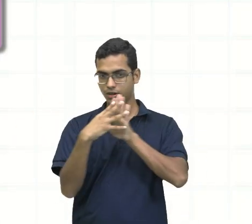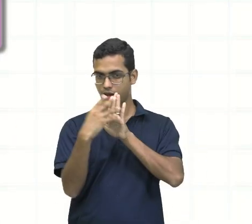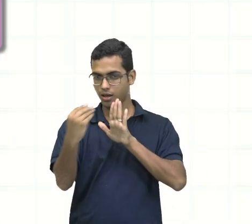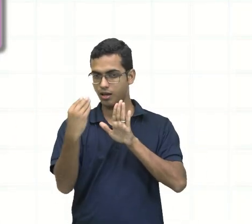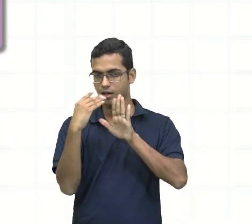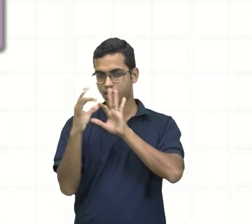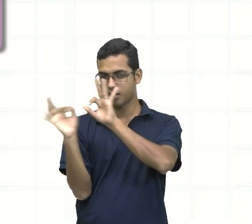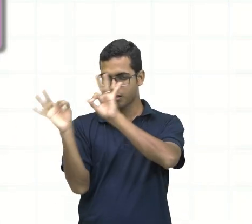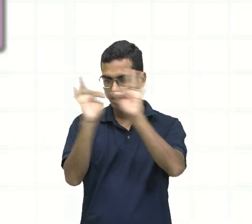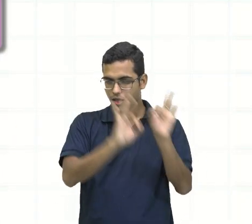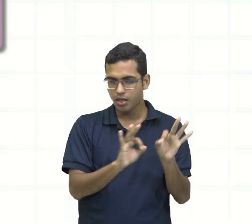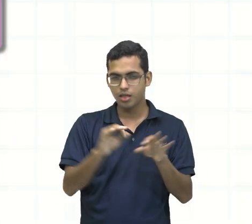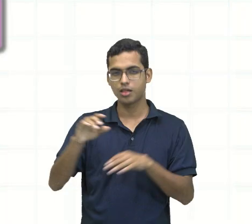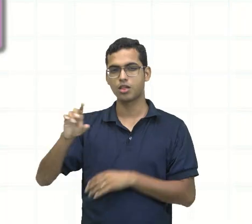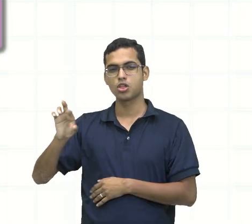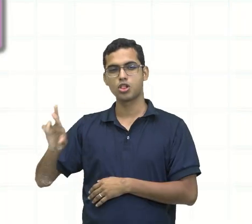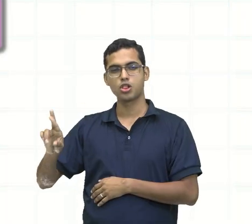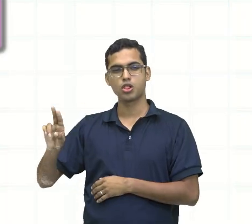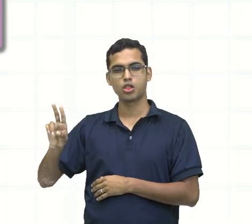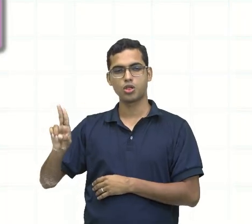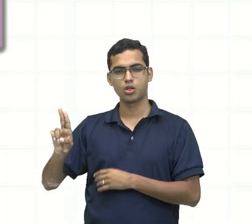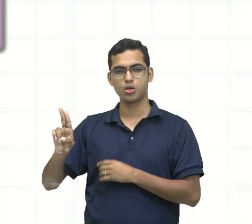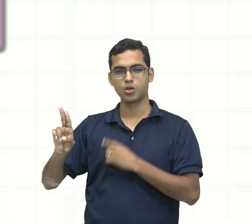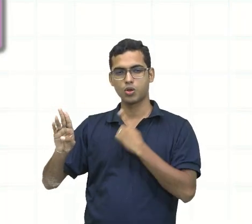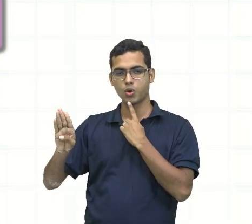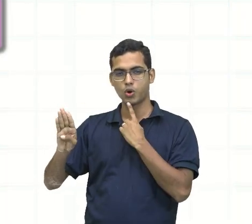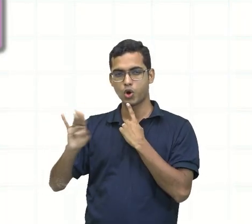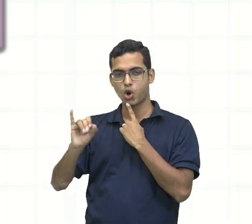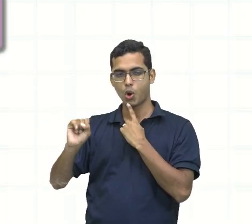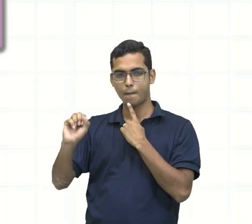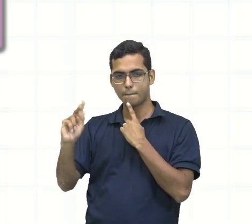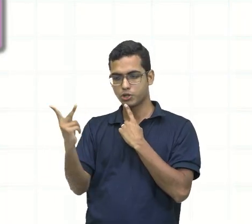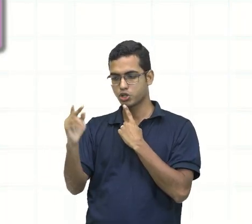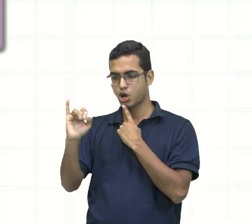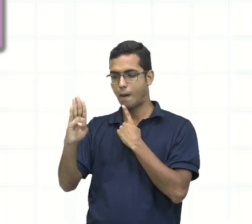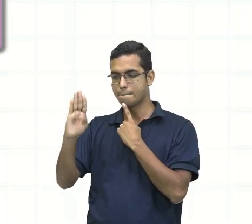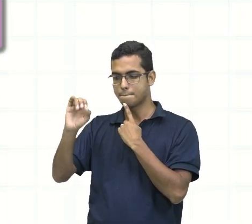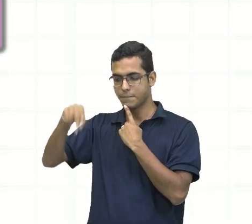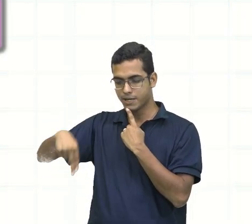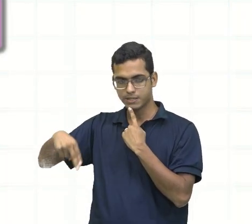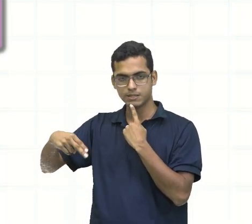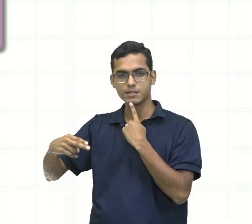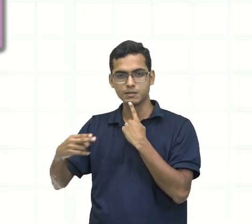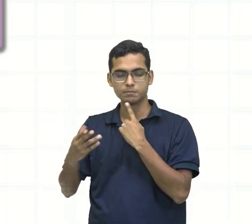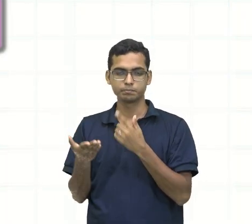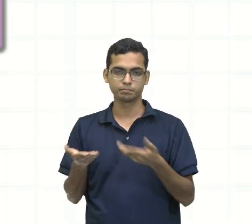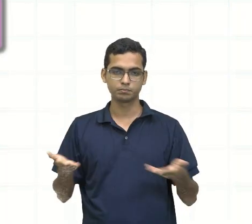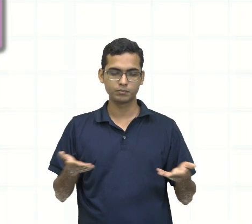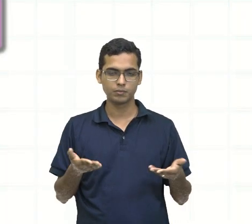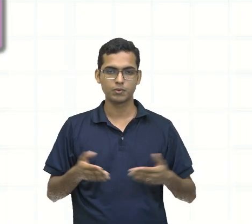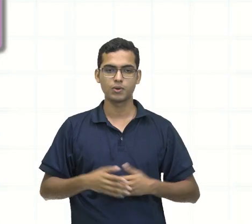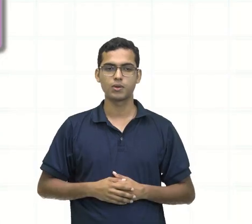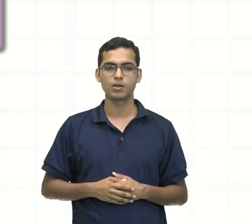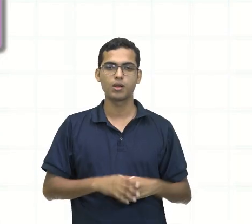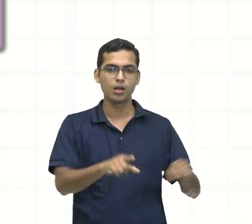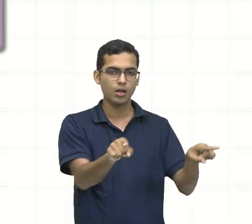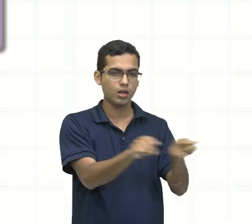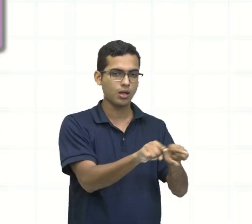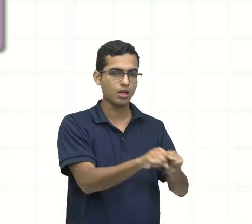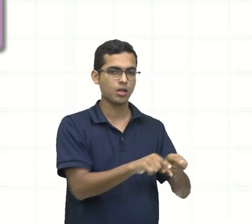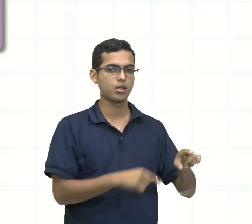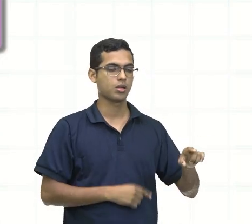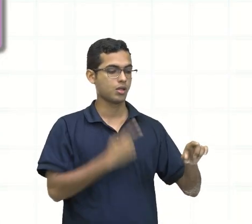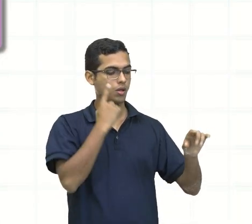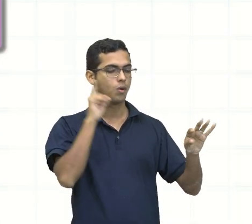Rubbish bin, rubbish bin, rubbish bin. E nos